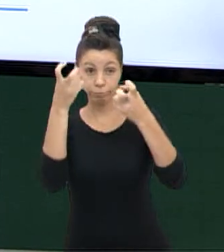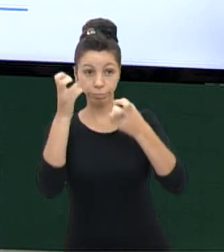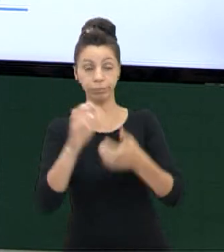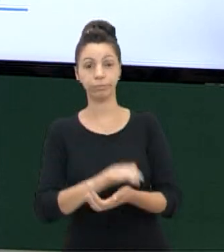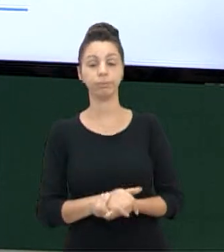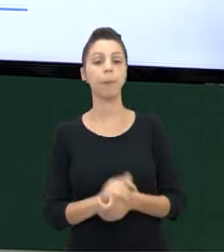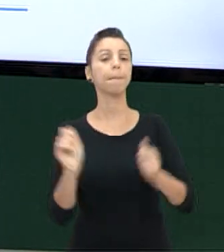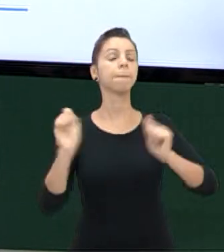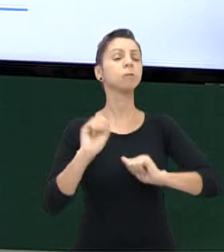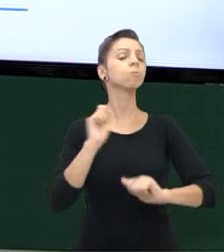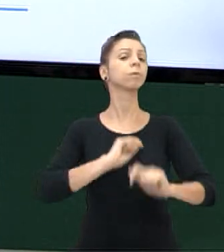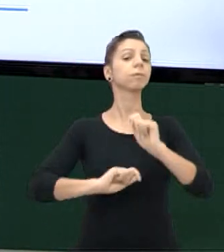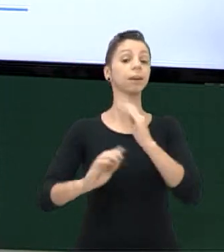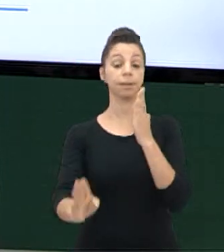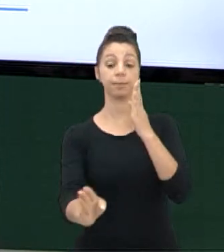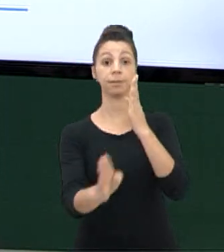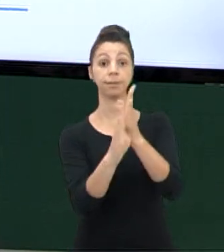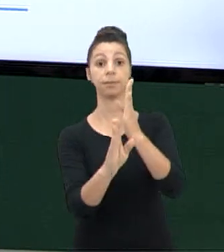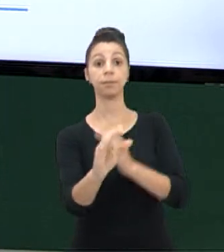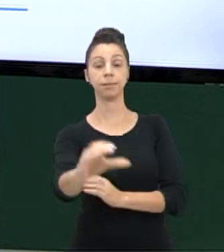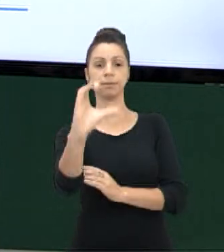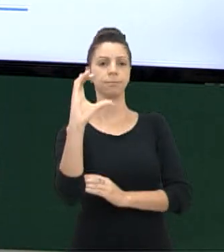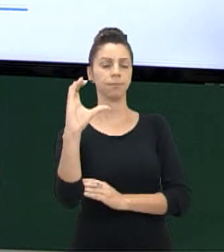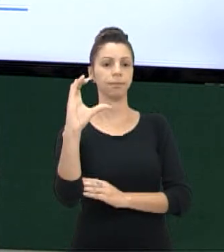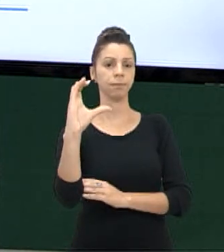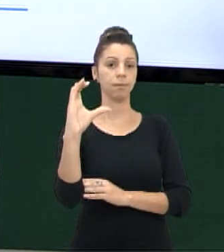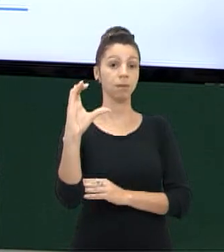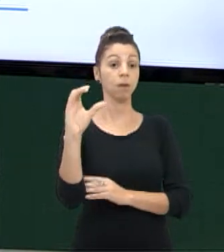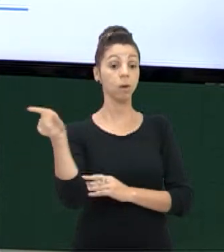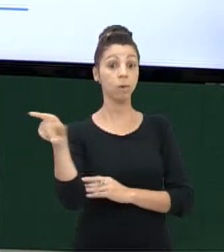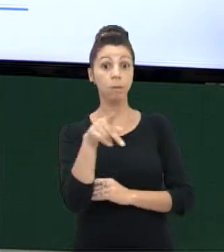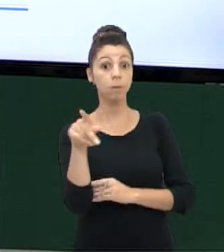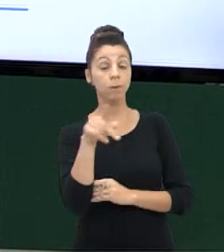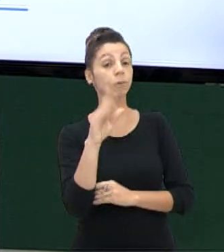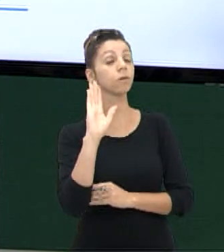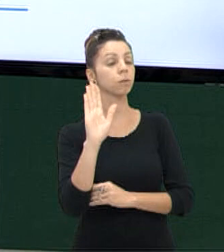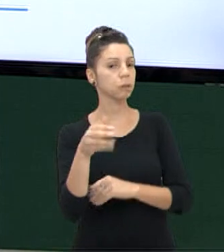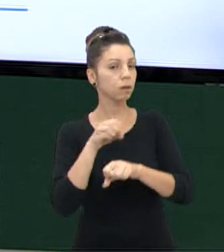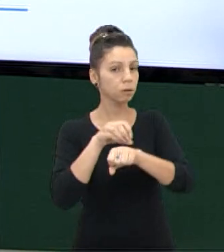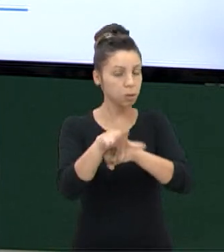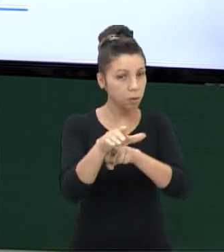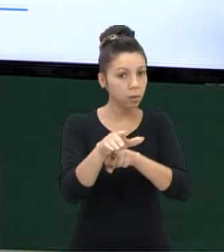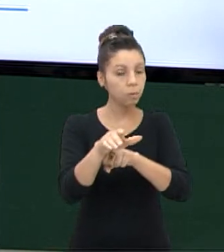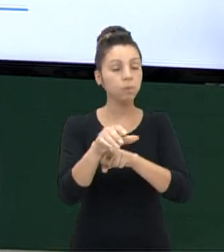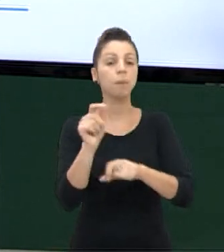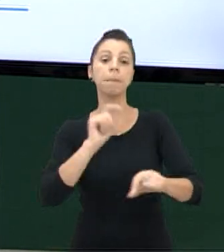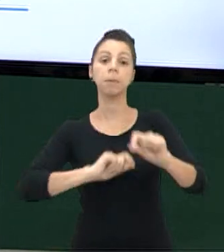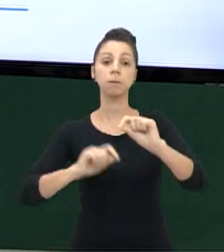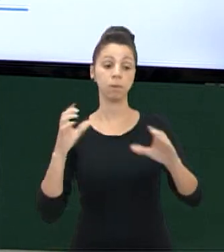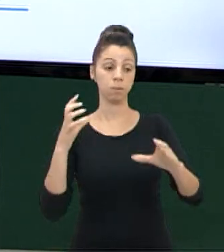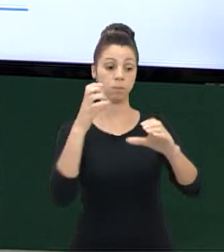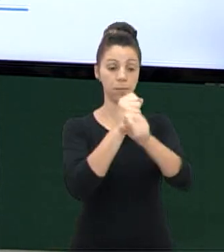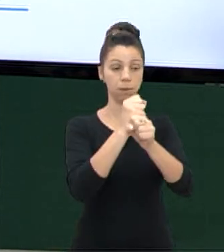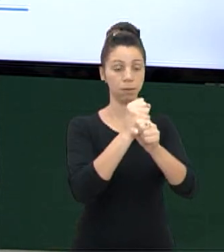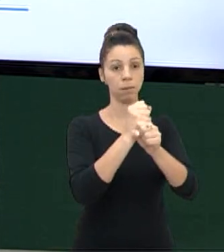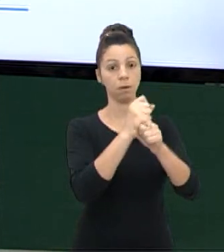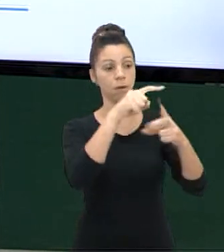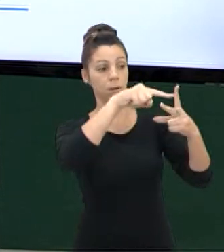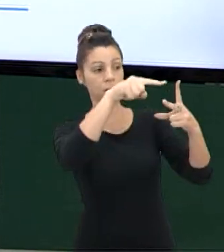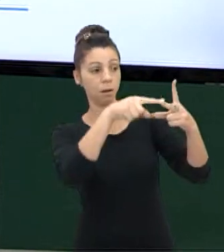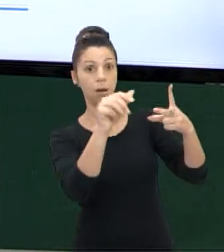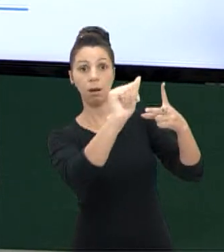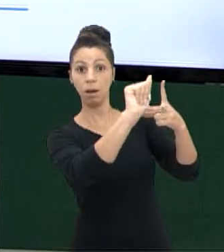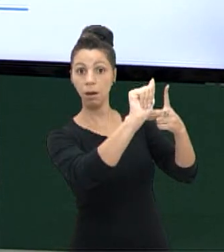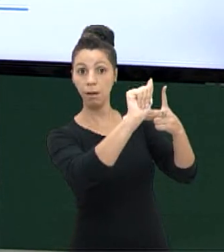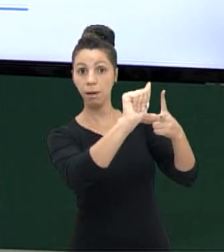nós precisamos encontrar o valor de C. E como o professor já tinha dito, basta somar o ângulo A mais o ângulo B